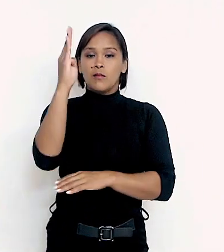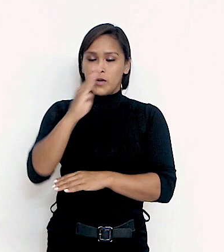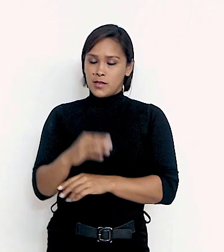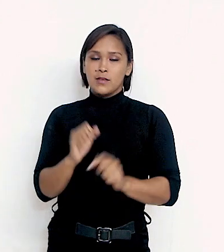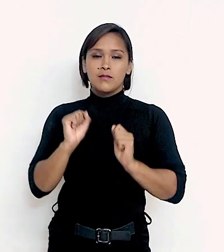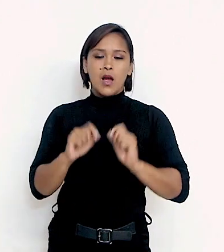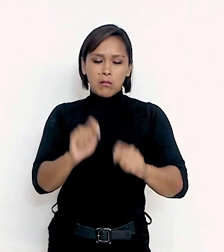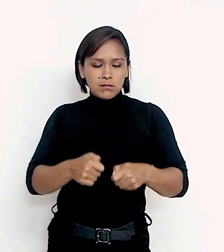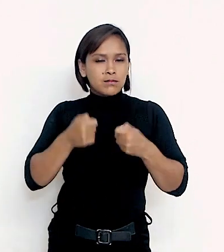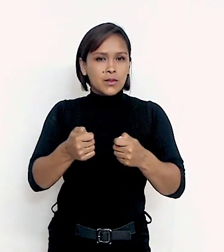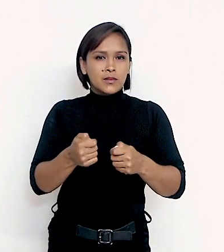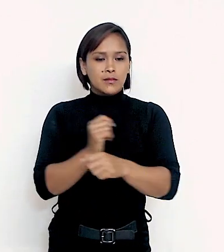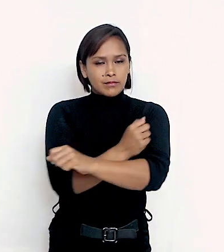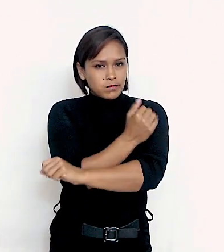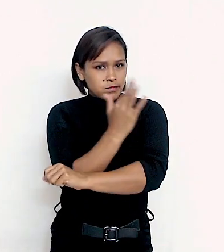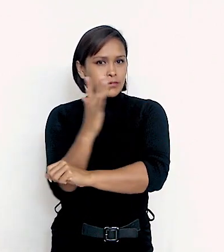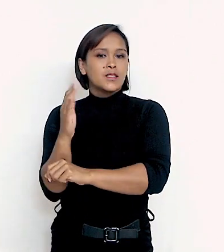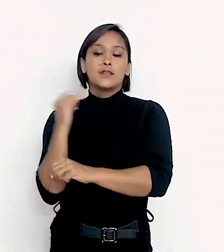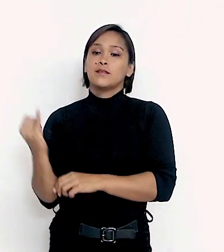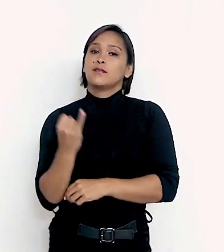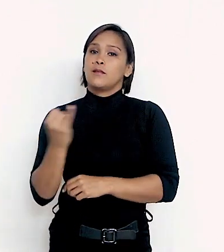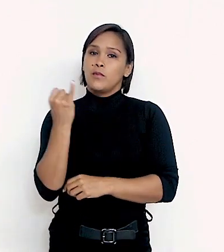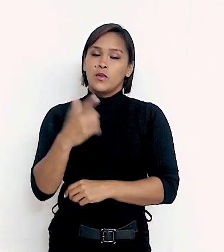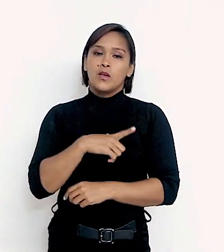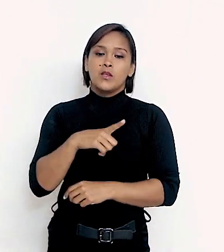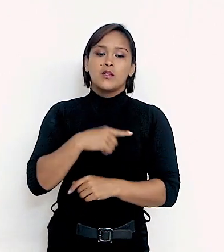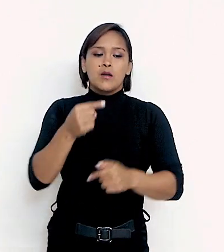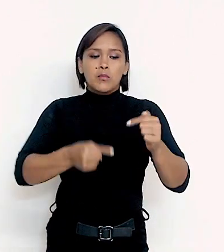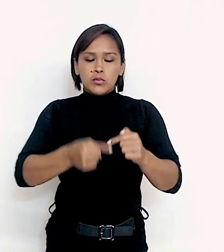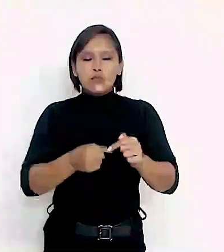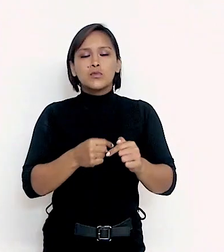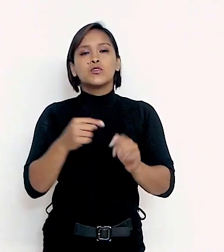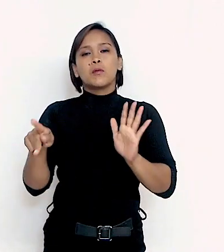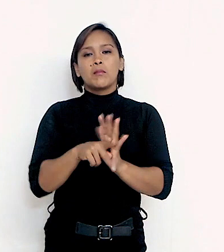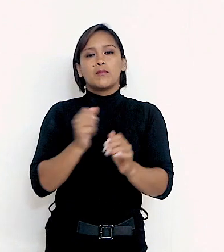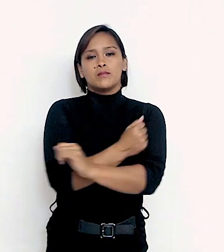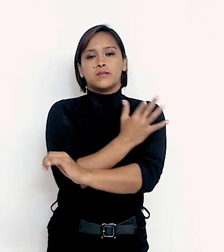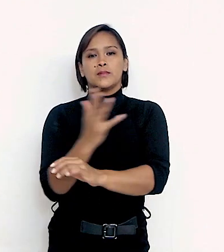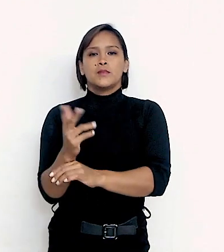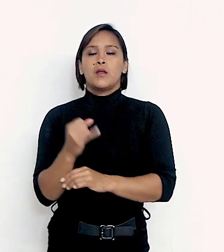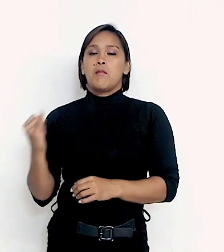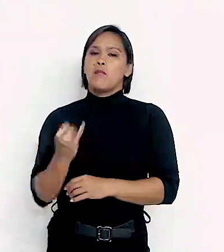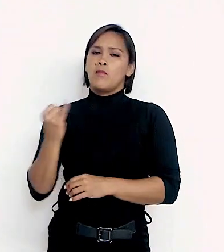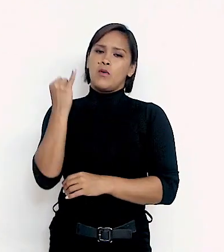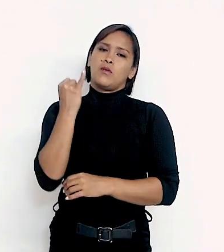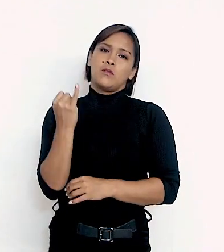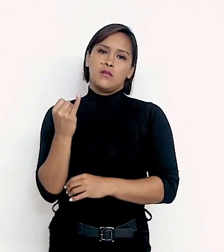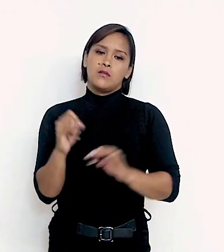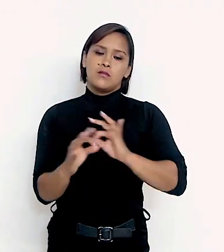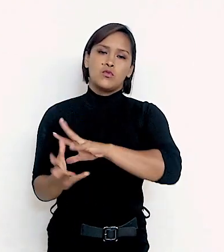potência ambiental importante nós temos políticas ambientais da maior importância